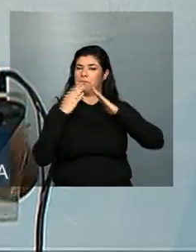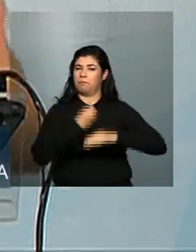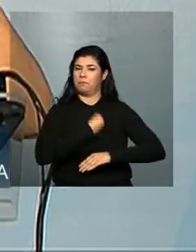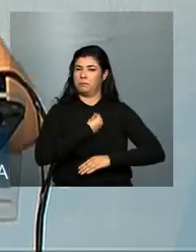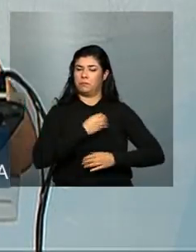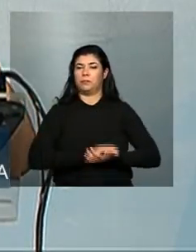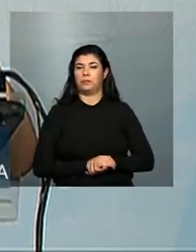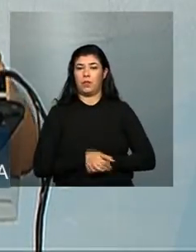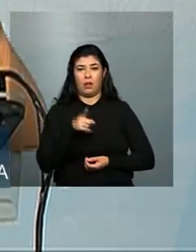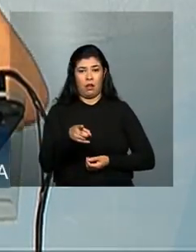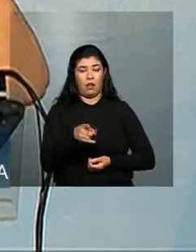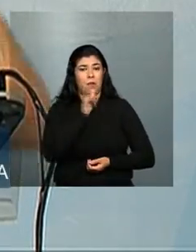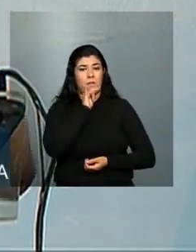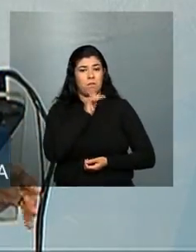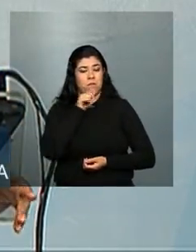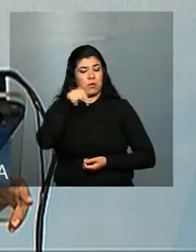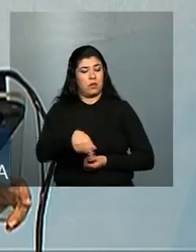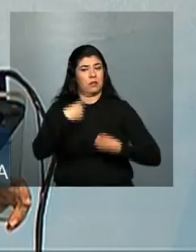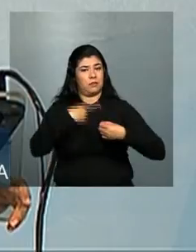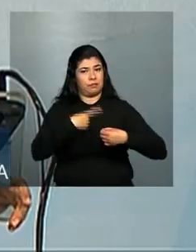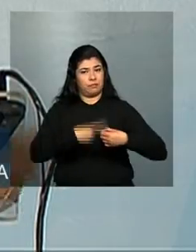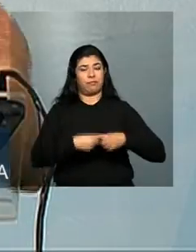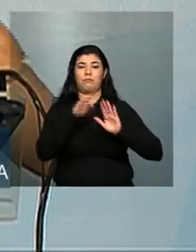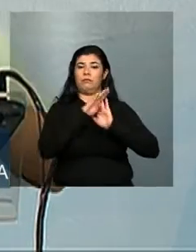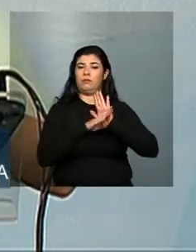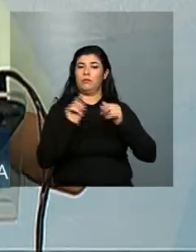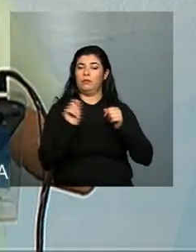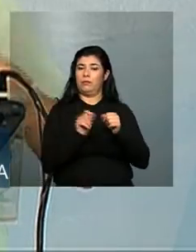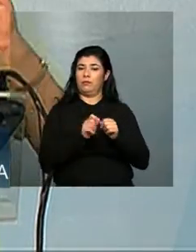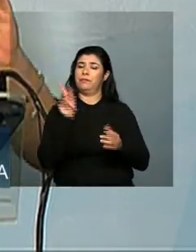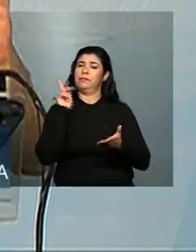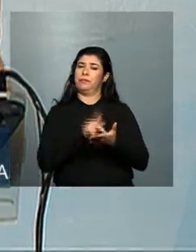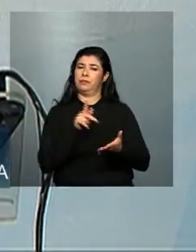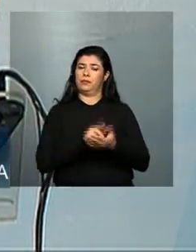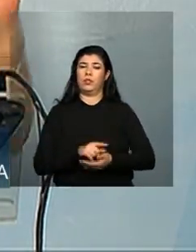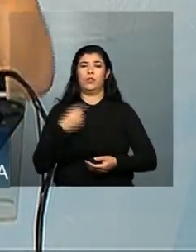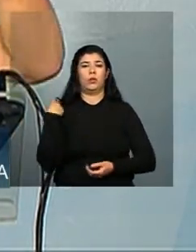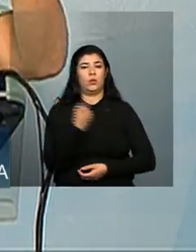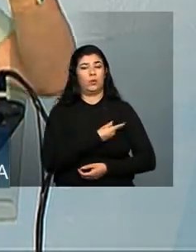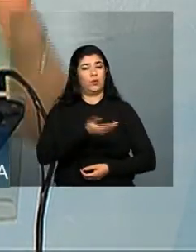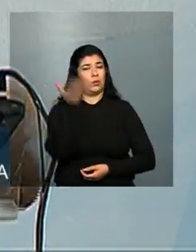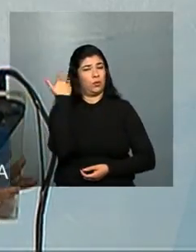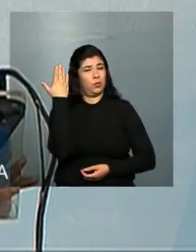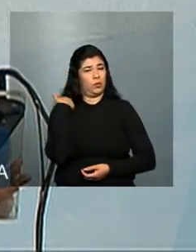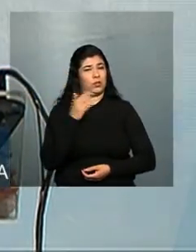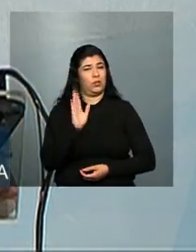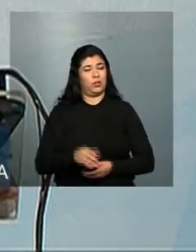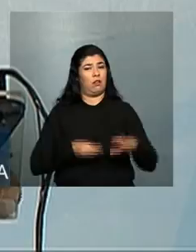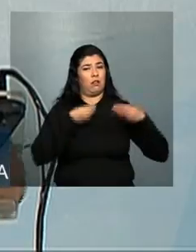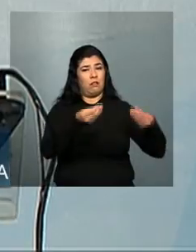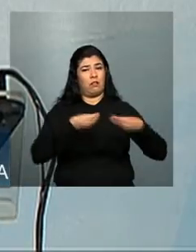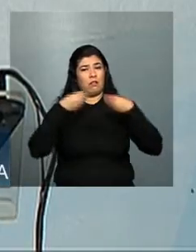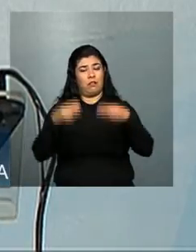importância que esse programa tem. De fato, nós já entregamos 2 milhões de